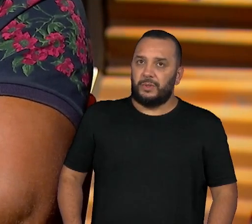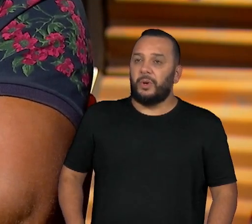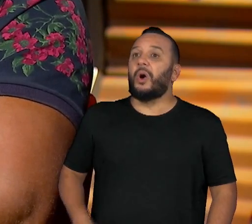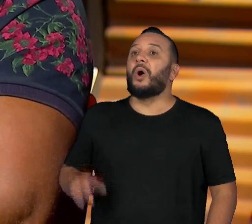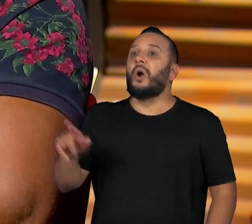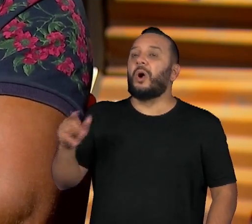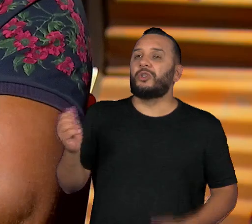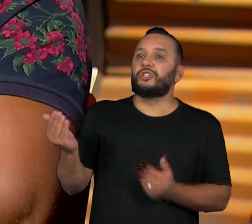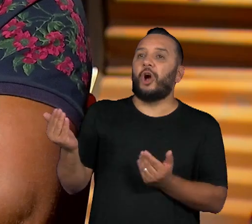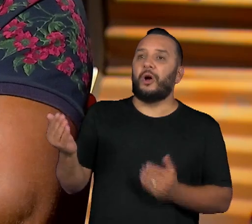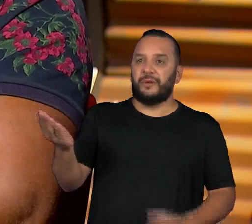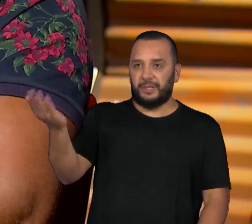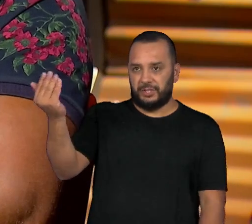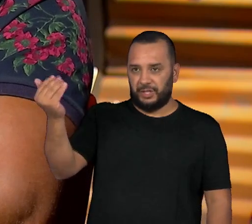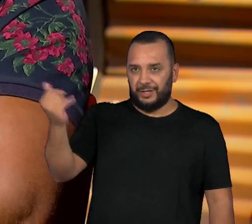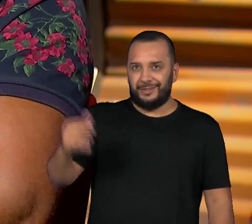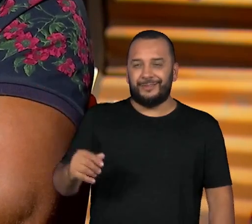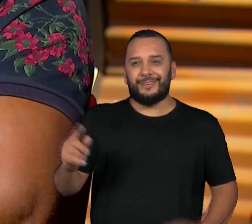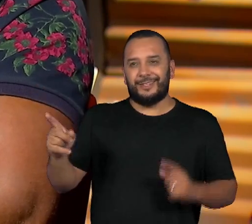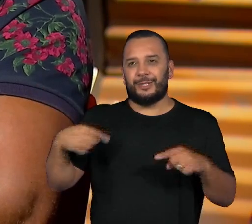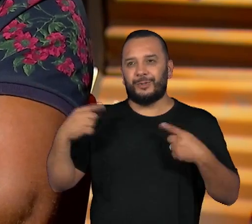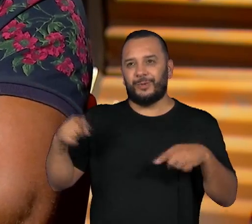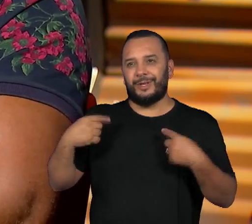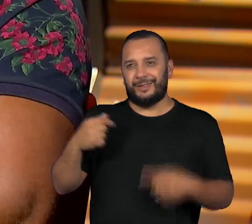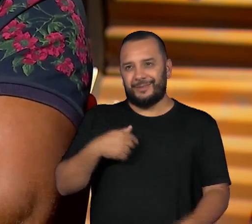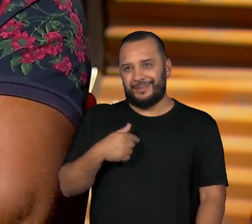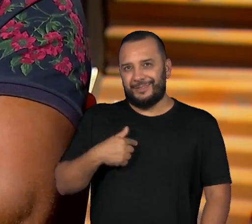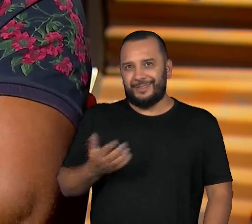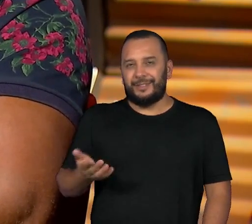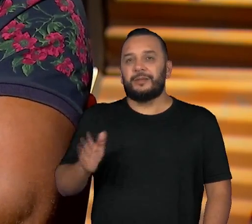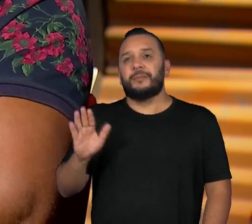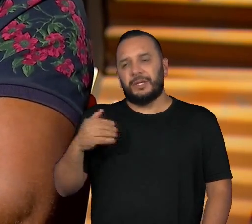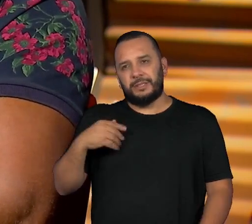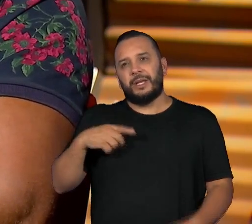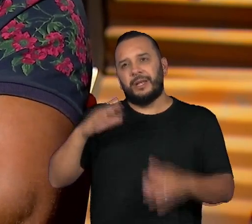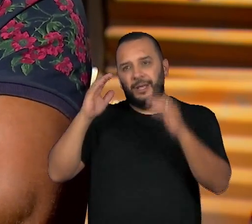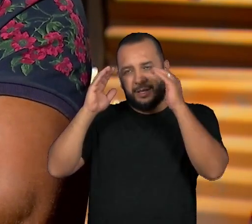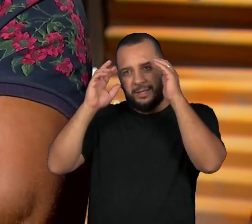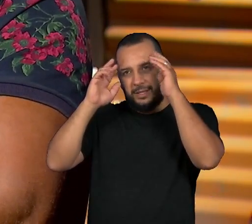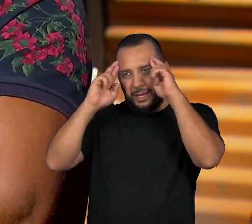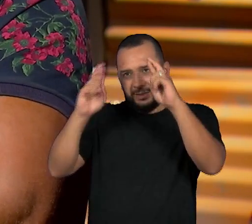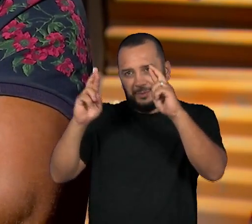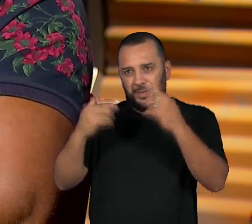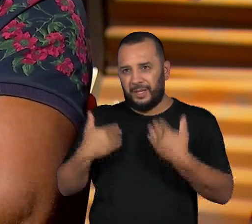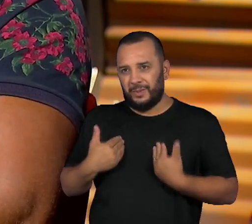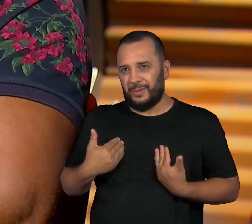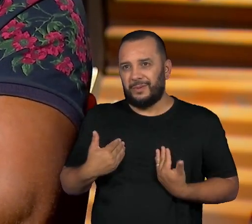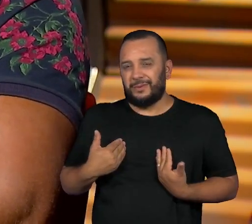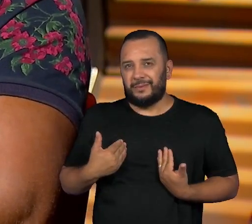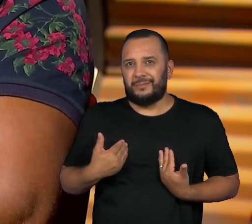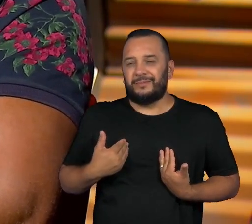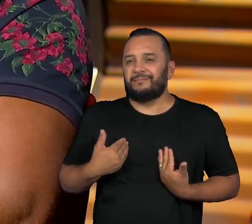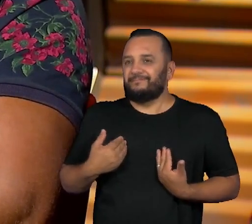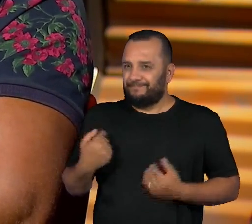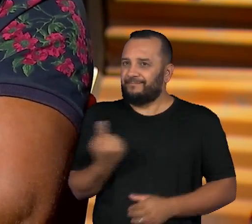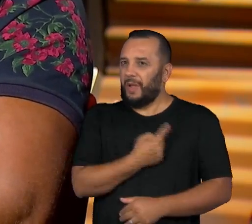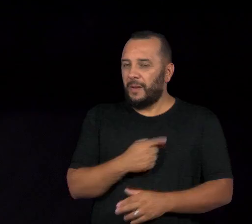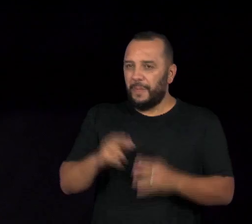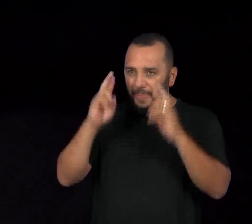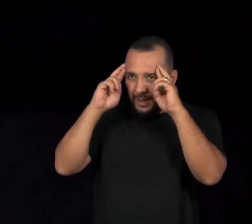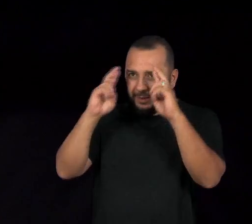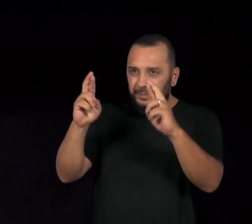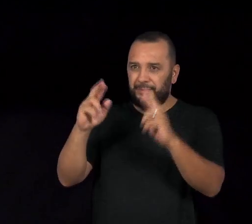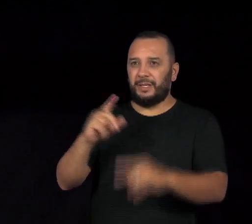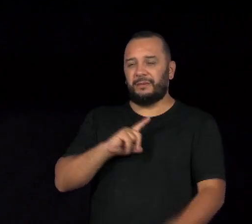garotão, chega aí. Aí eles ficam me zoando, mas sempre tem um respeito muito grande, assim. A gente se respeita muito. E